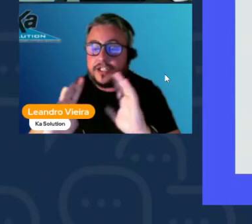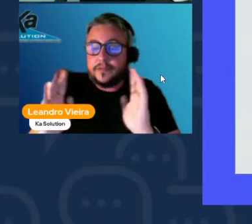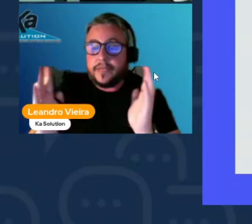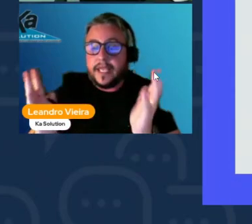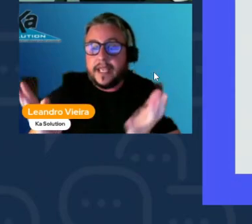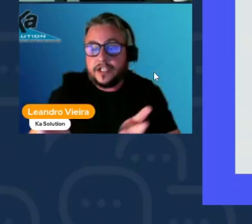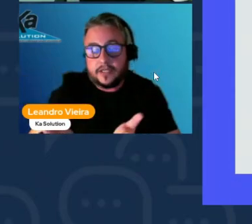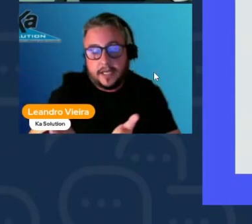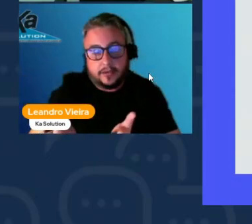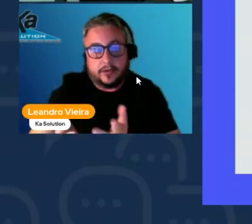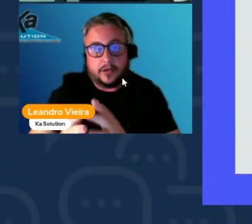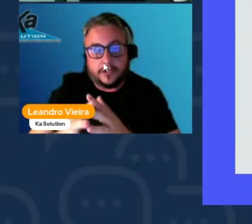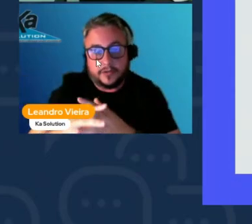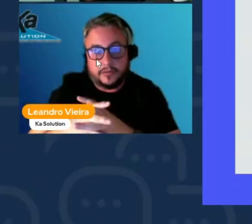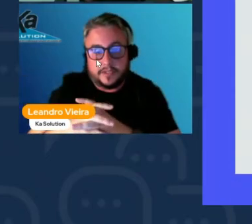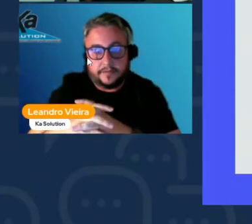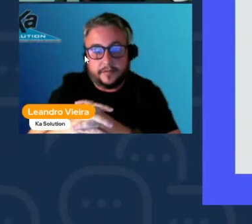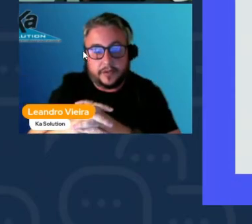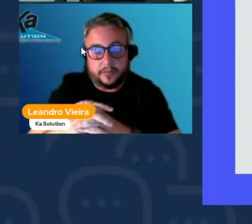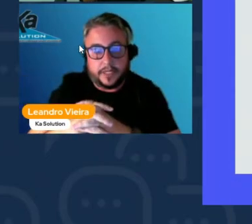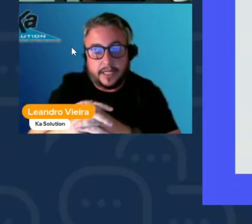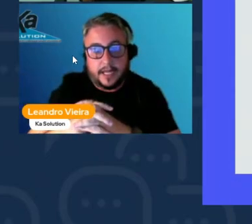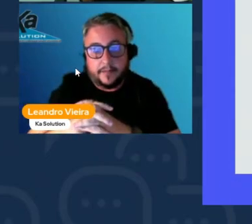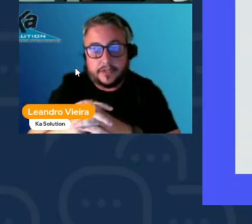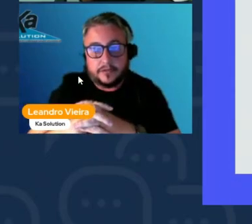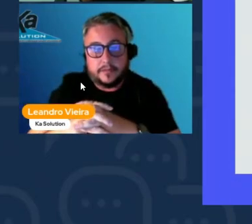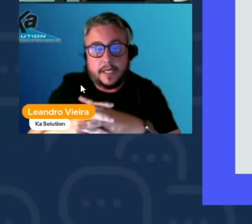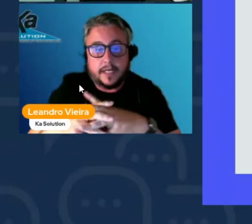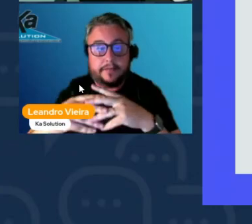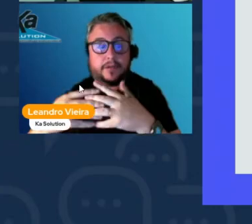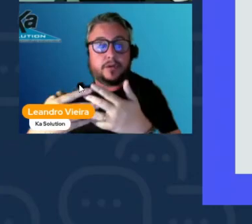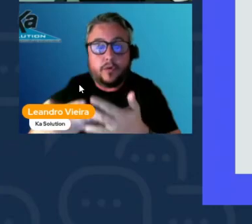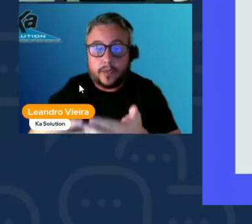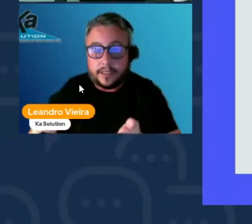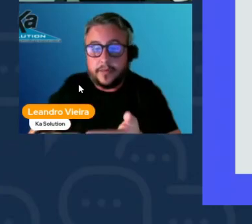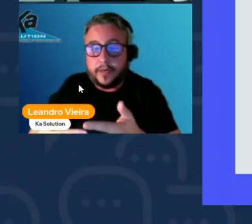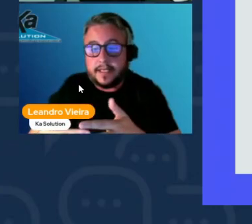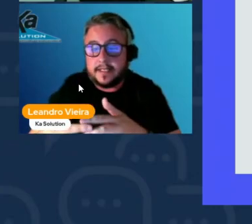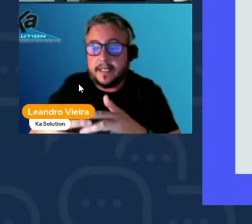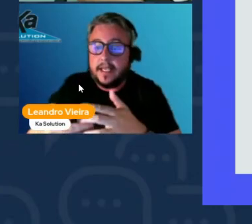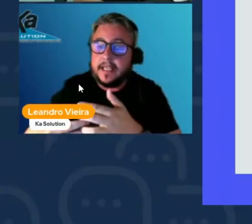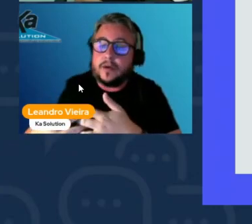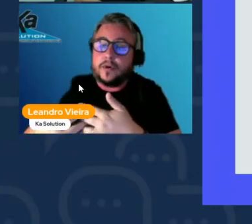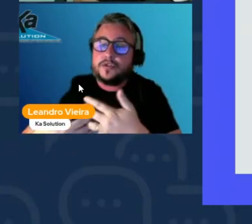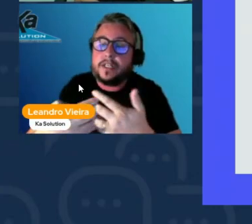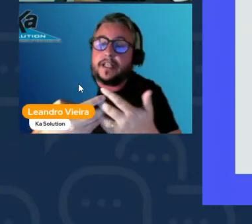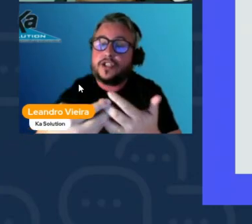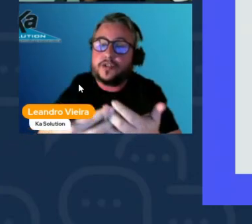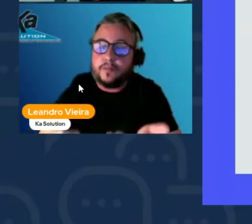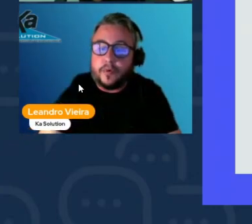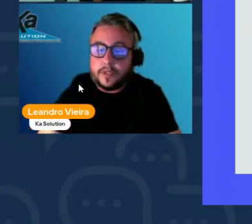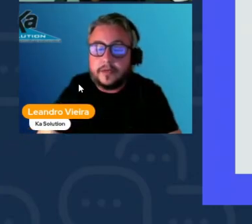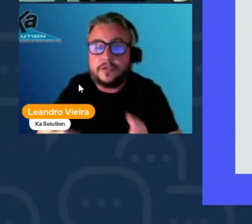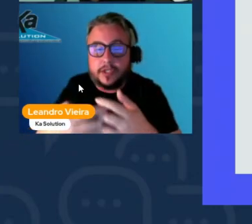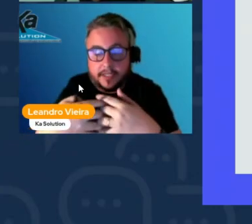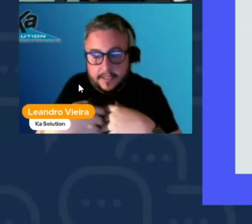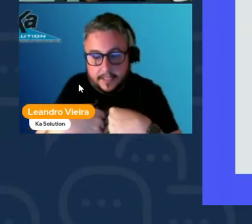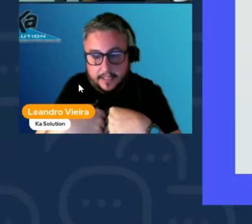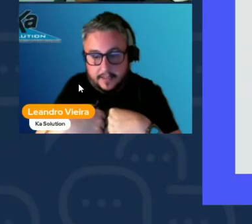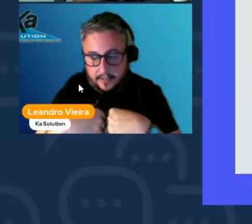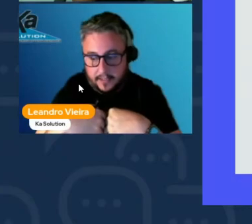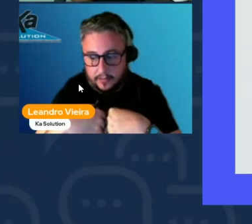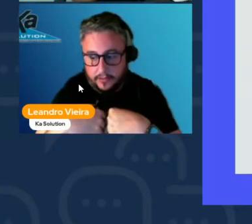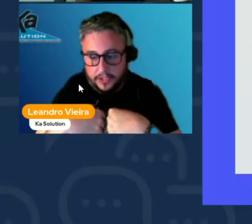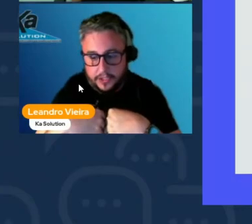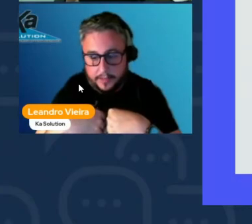esse grande ambiente tecnológico desenvolvido pela Amazon, que virou o AWS, e agora os clientes podem